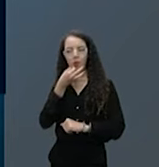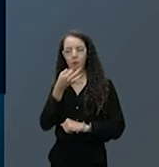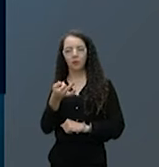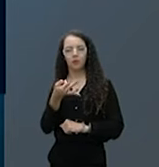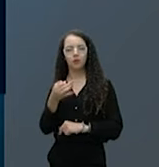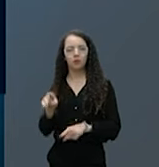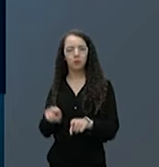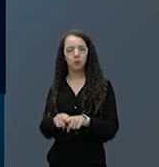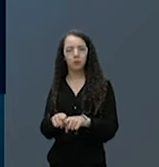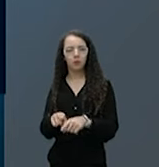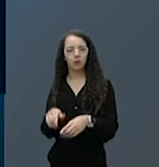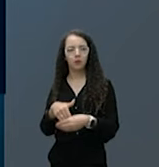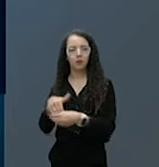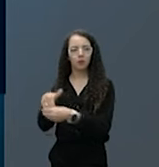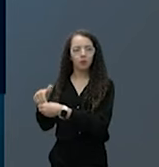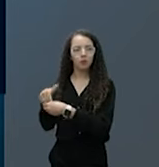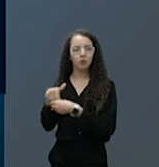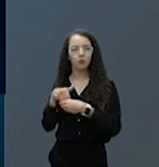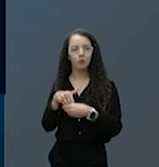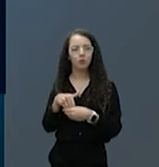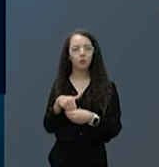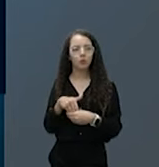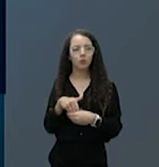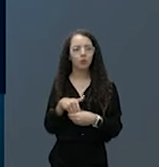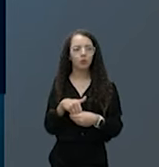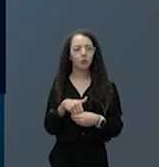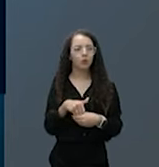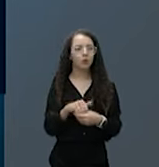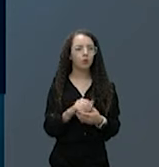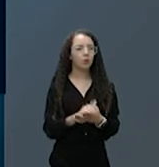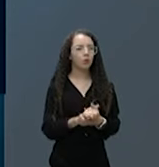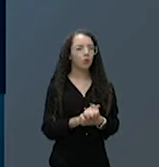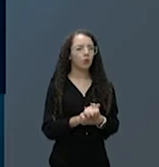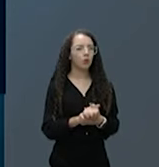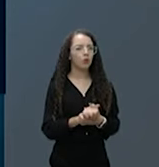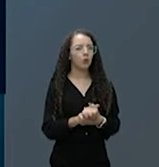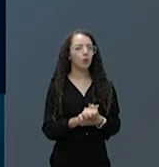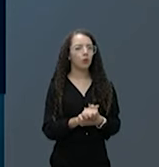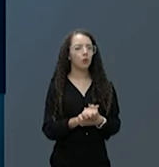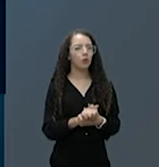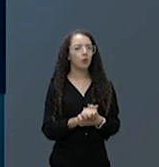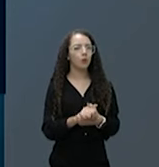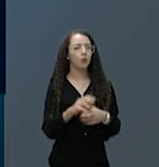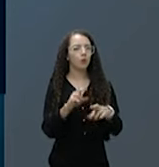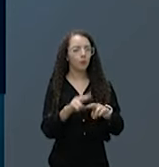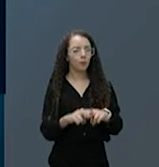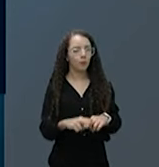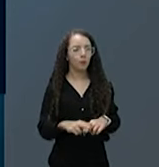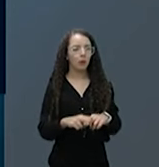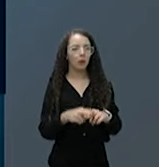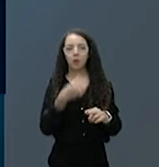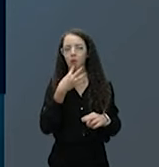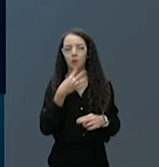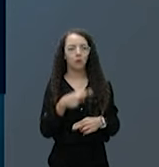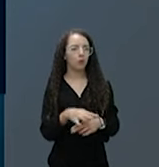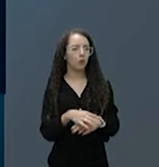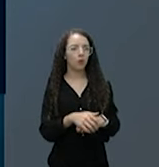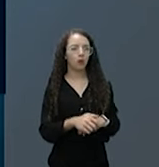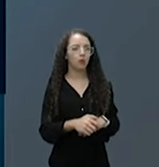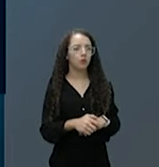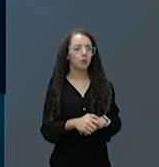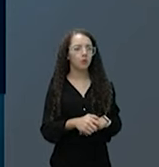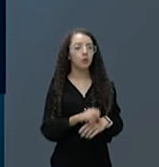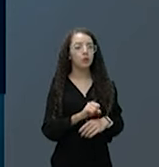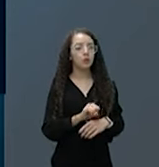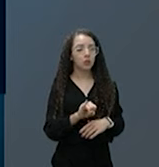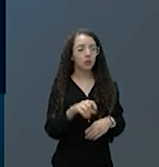Nancy? É sobre o conhecimento? É, sobre o voto que ela deu sobre o não conhecimento. É, se eu estiver votando, eu